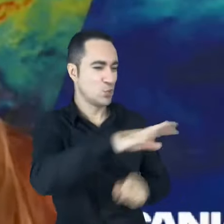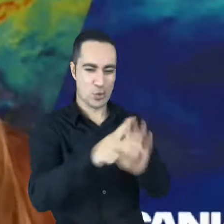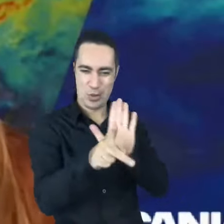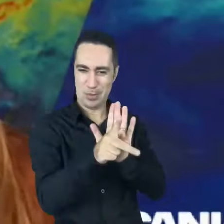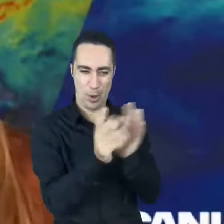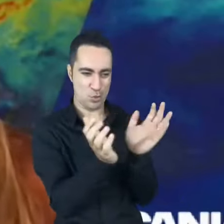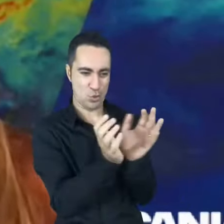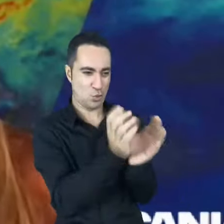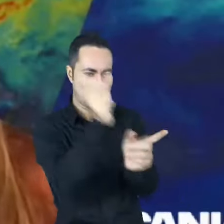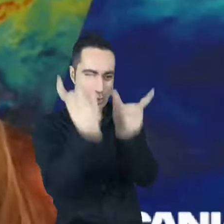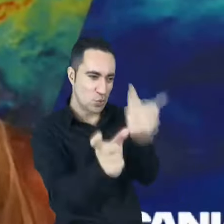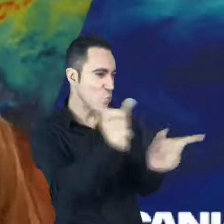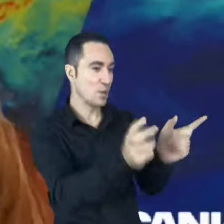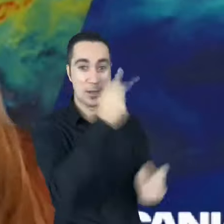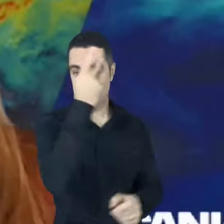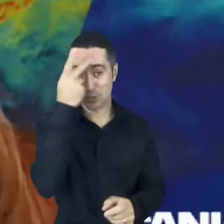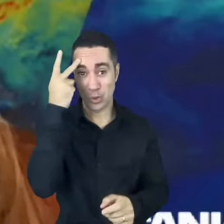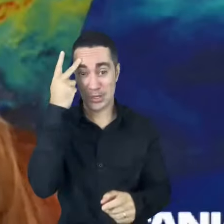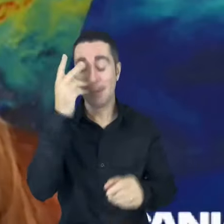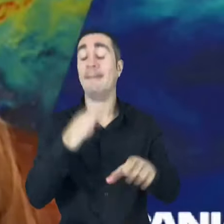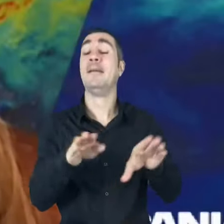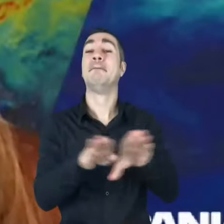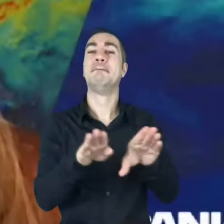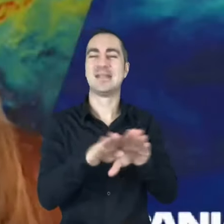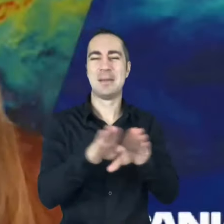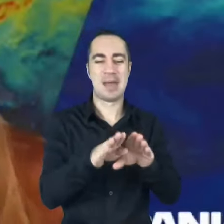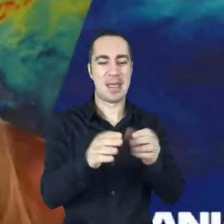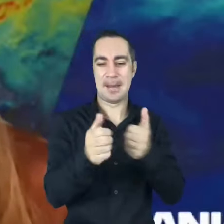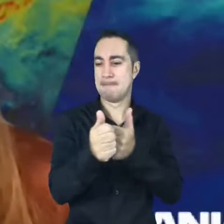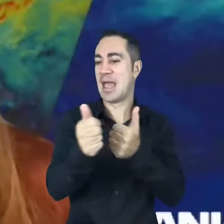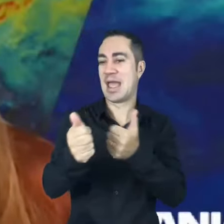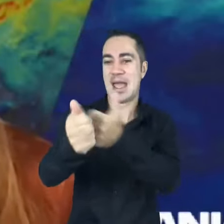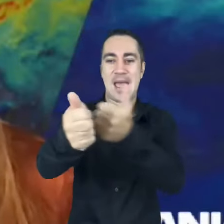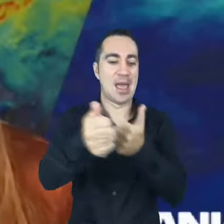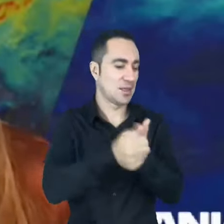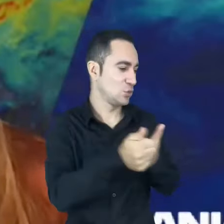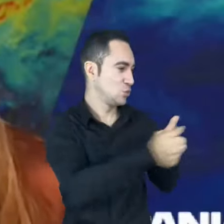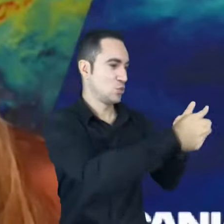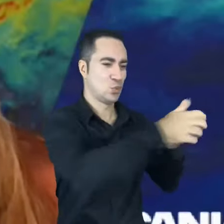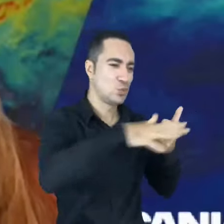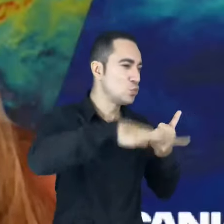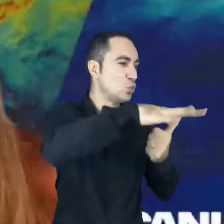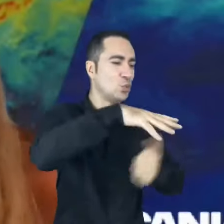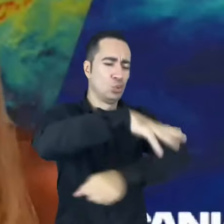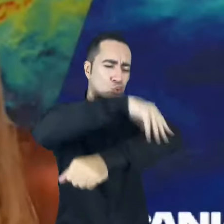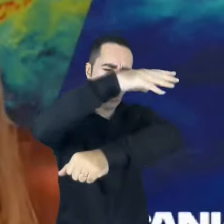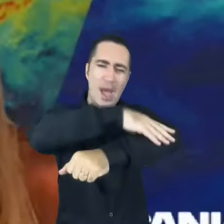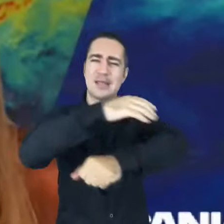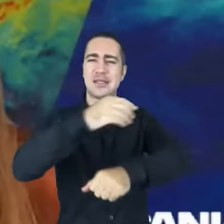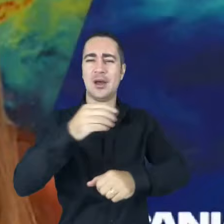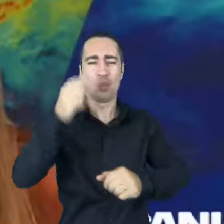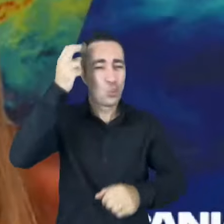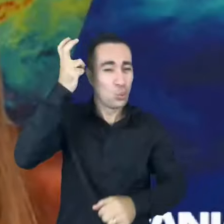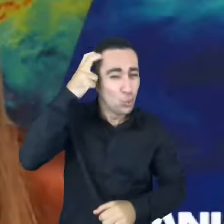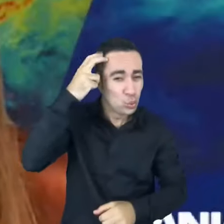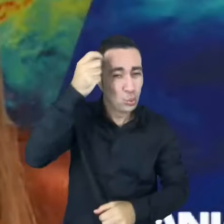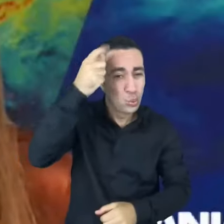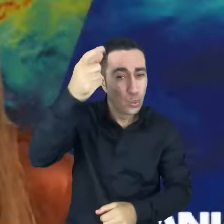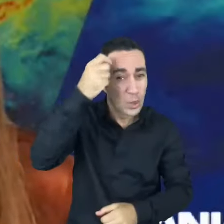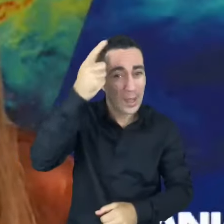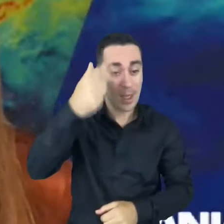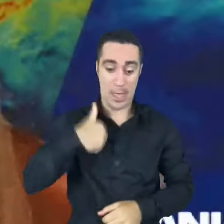também do ambiente. E isso é muito profundo na nossa sociedade. Eu mudei para a Suécia há 20